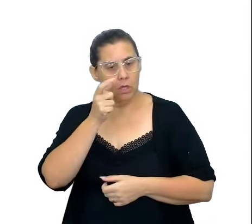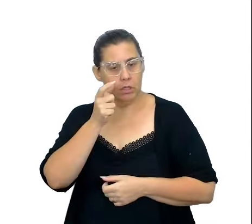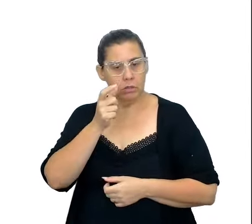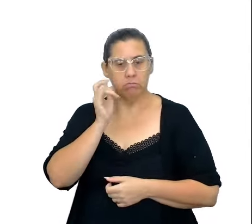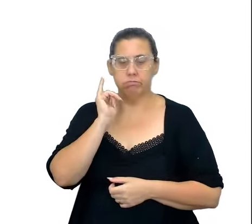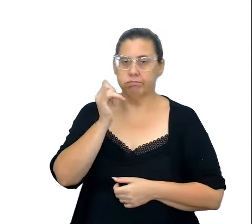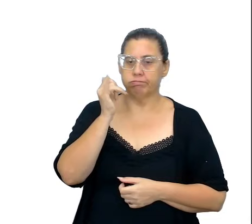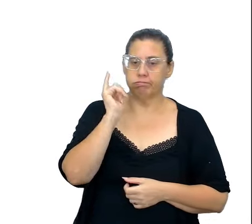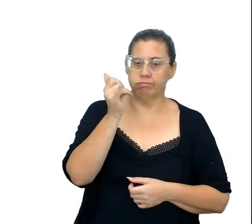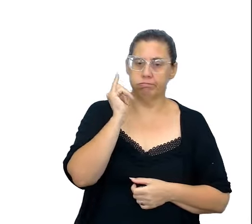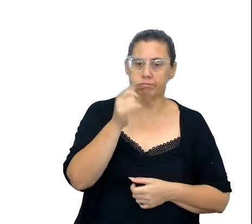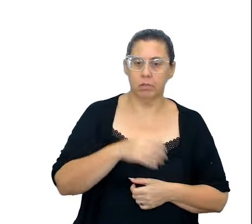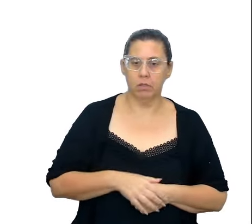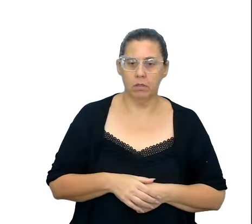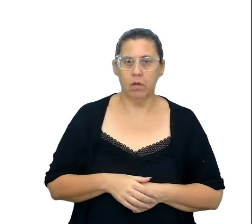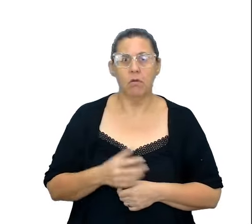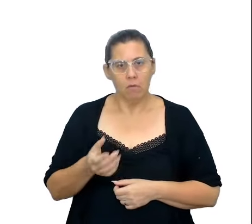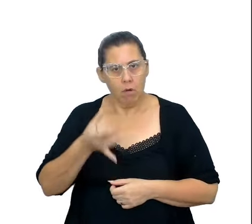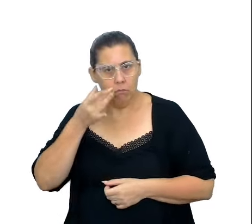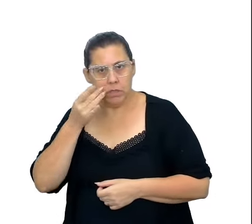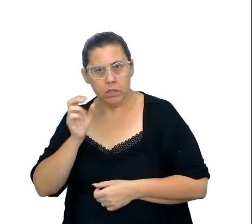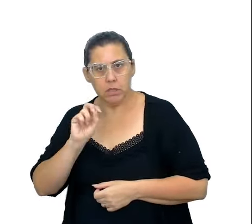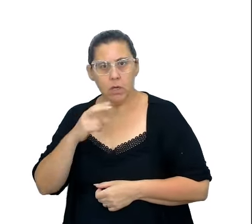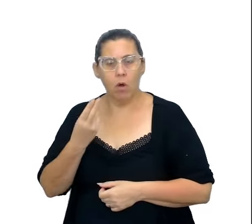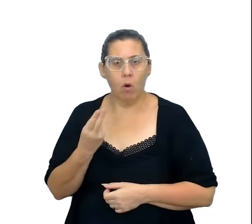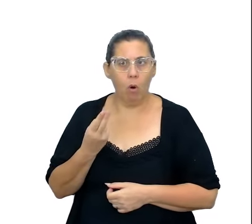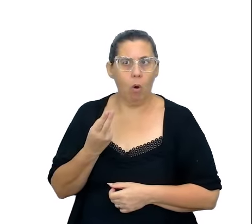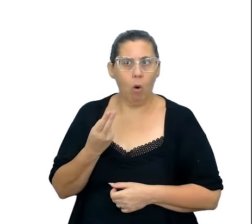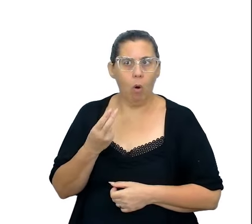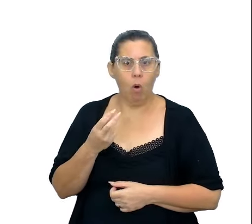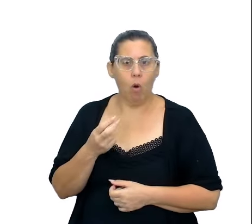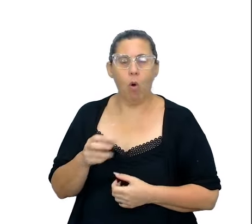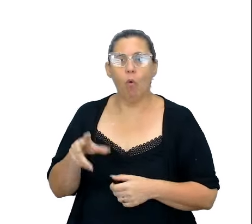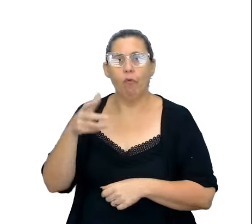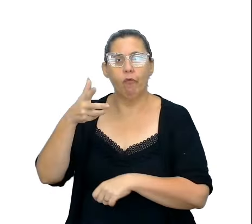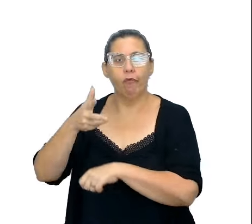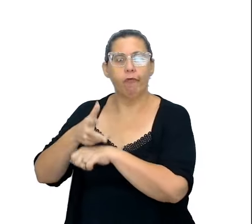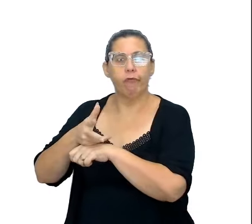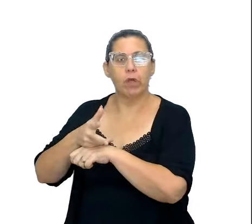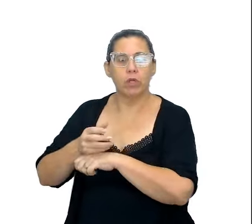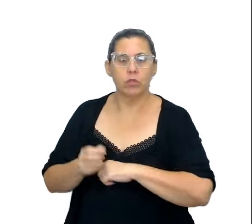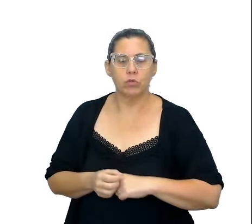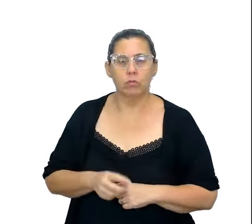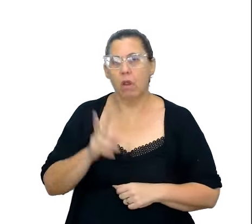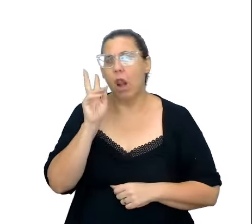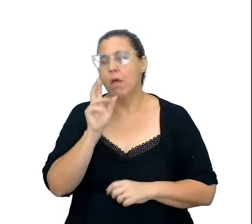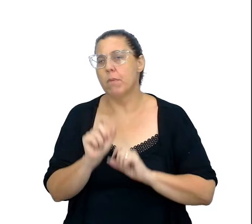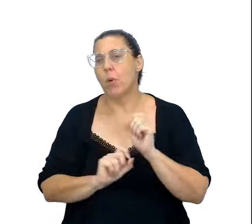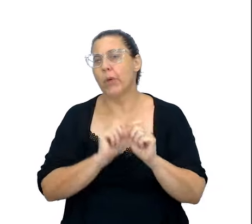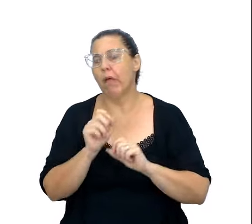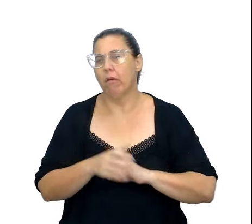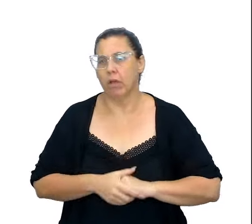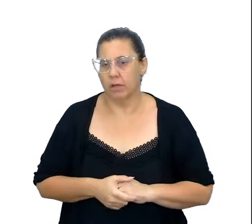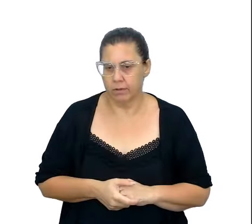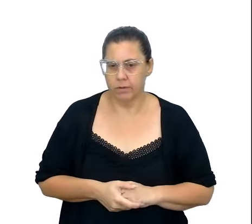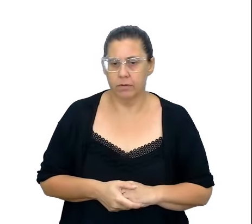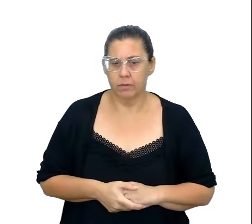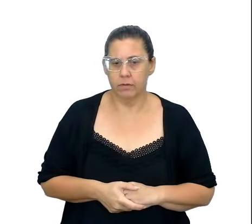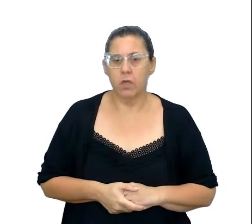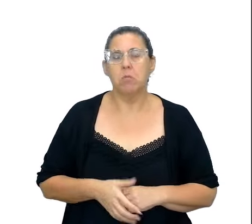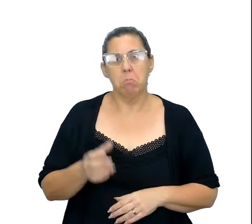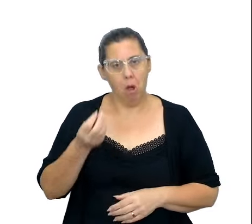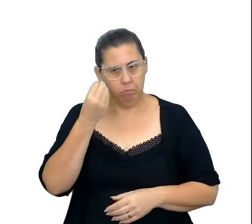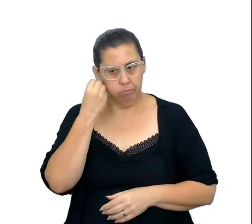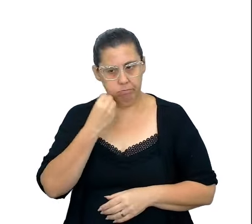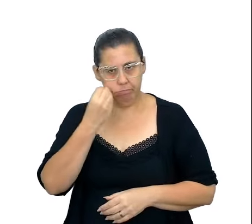contação de história? Foi presencialmente ou em um formato de vídeos? De que você se lembra? Então, eles podem trocar